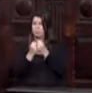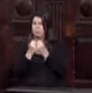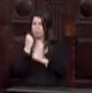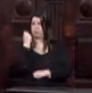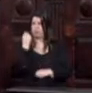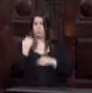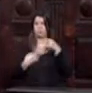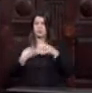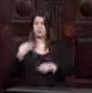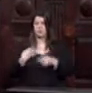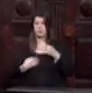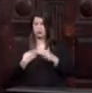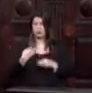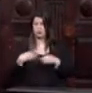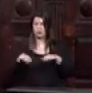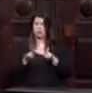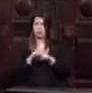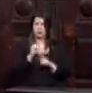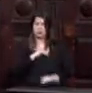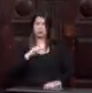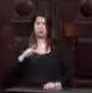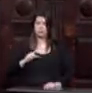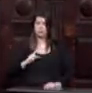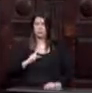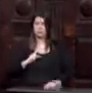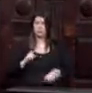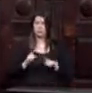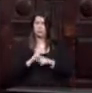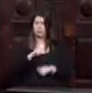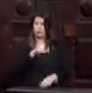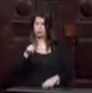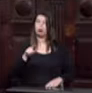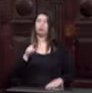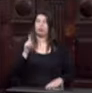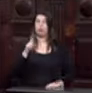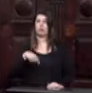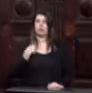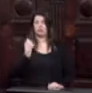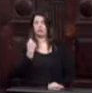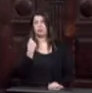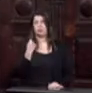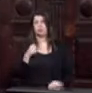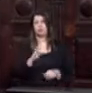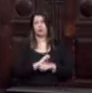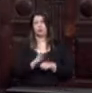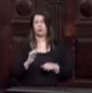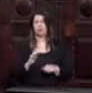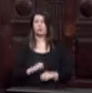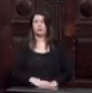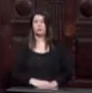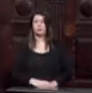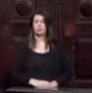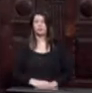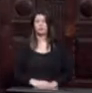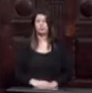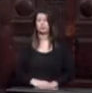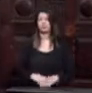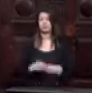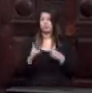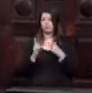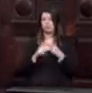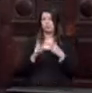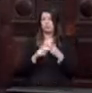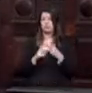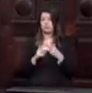Poder Judiciário, do Ministério Público, que são os demais poderes do Estado e têm a sua autonomia. Segundo,